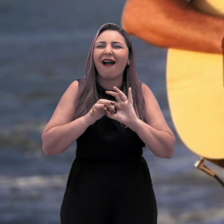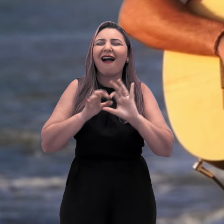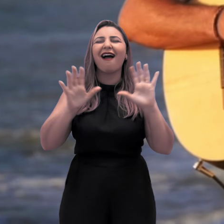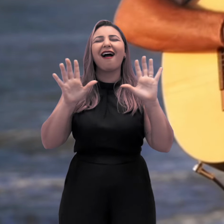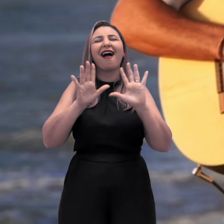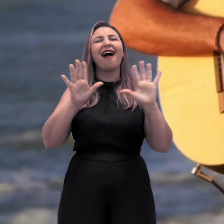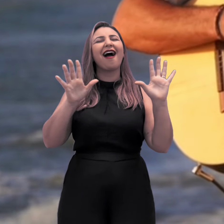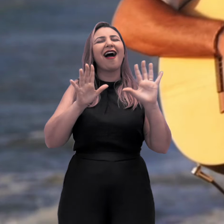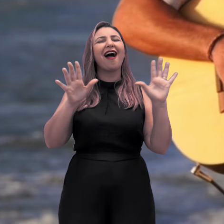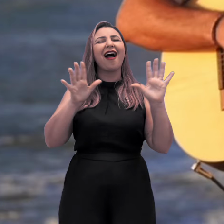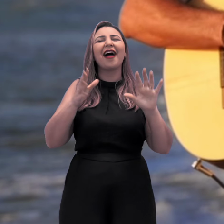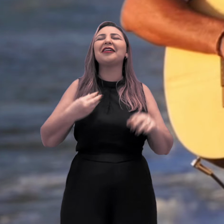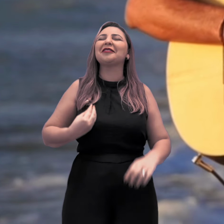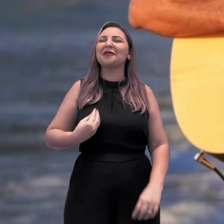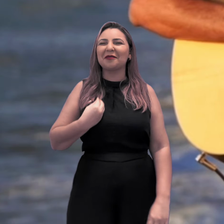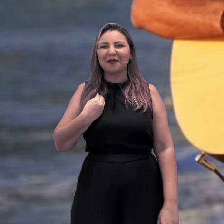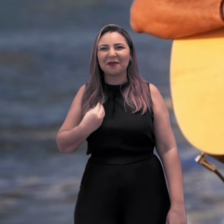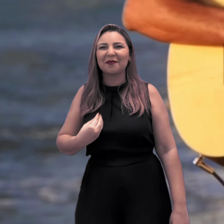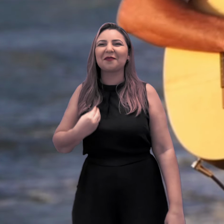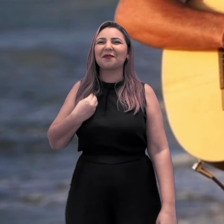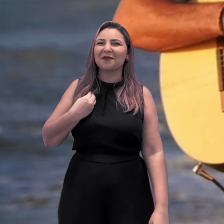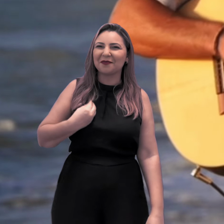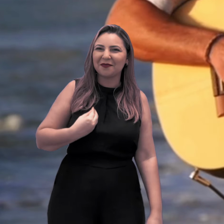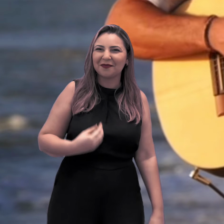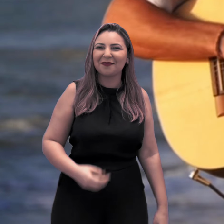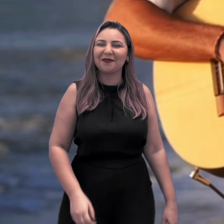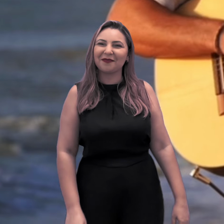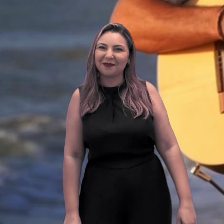ser livre pra viver.